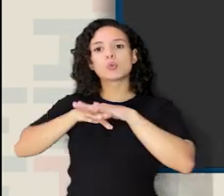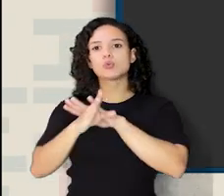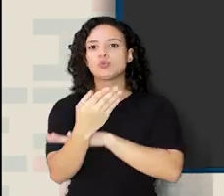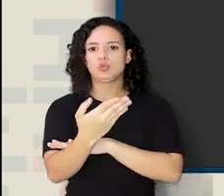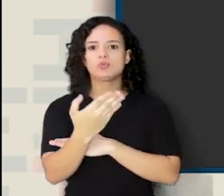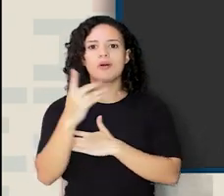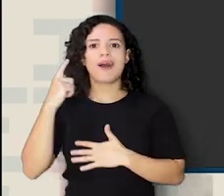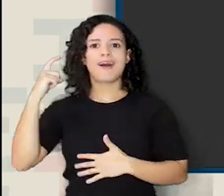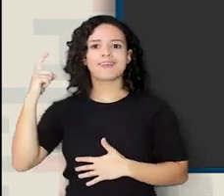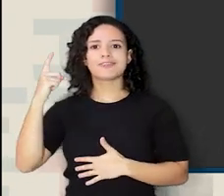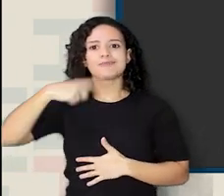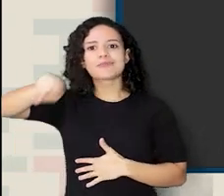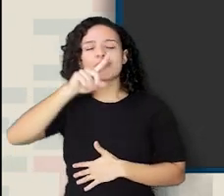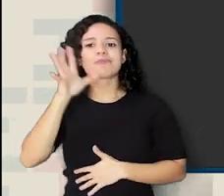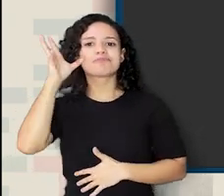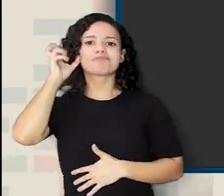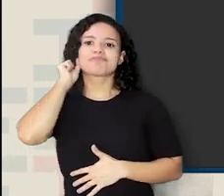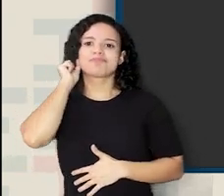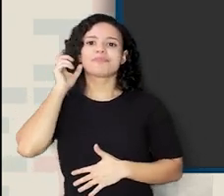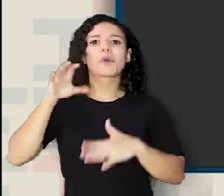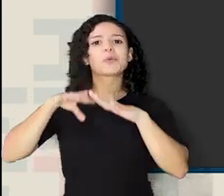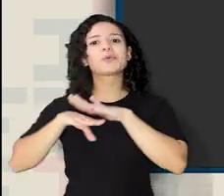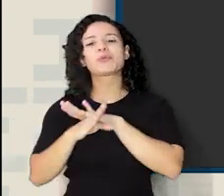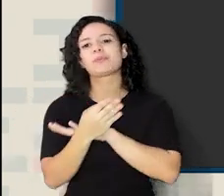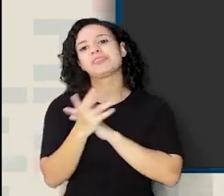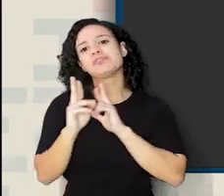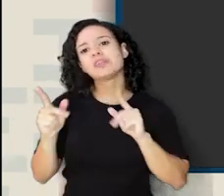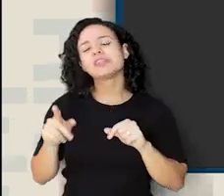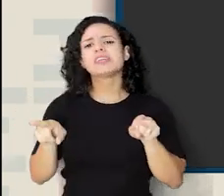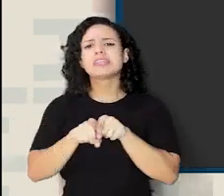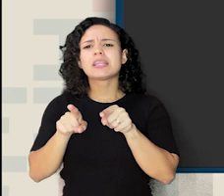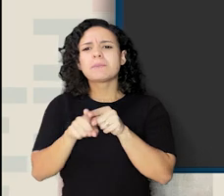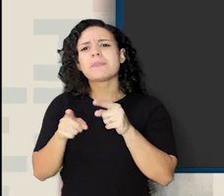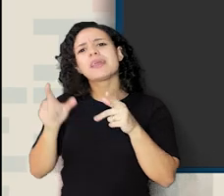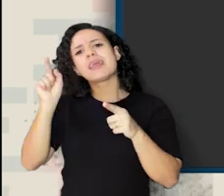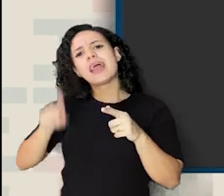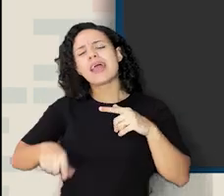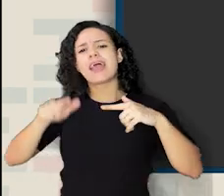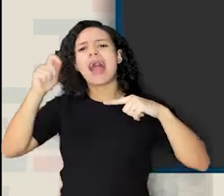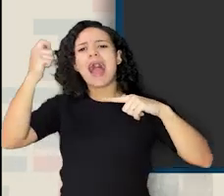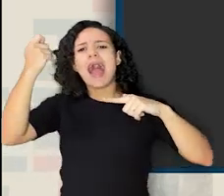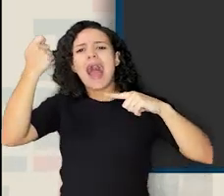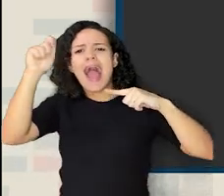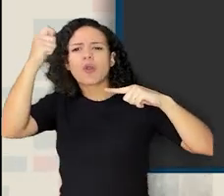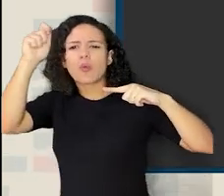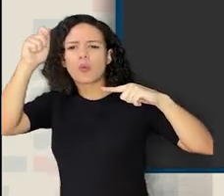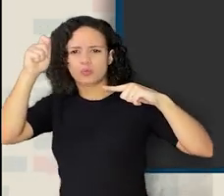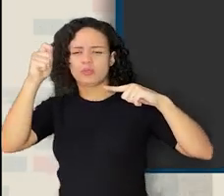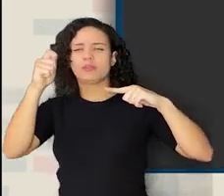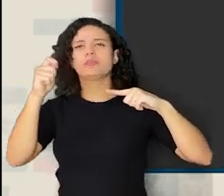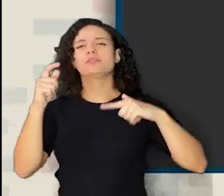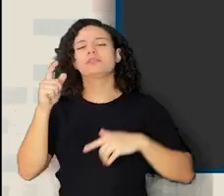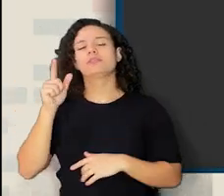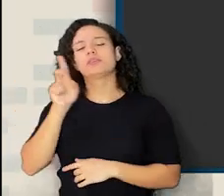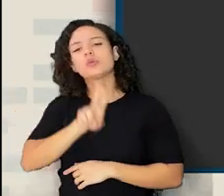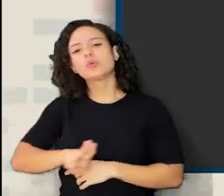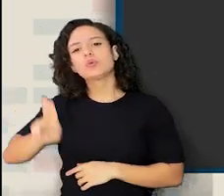contemporâneo ocidental está, digamos, mais adaptado a ouvir. E também flautas mais agudas, que é super,